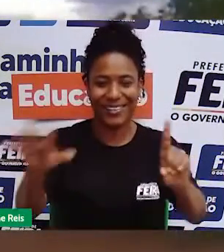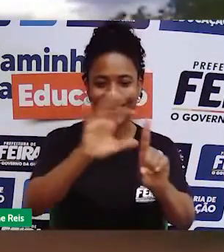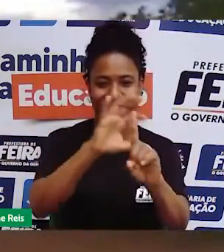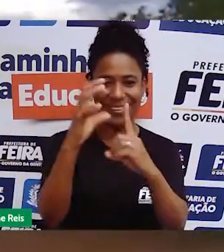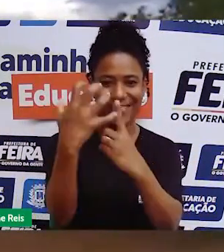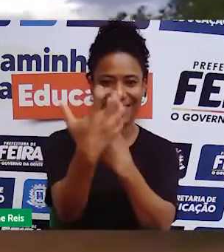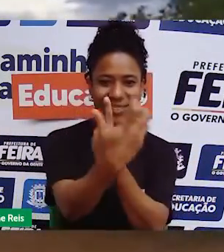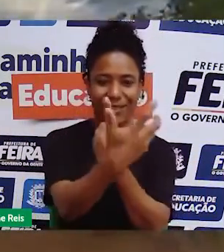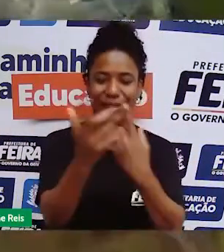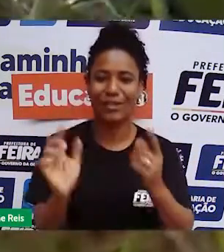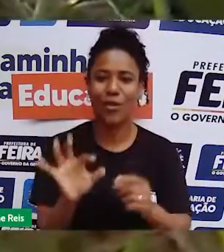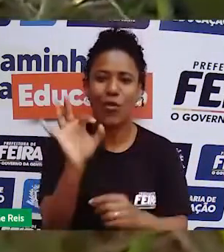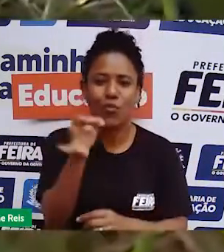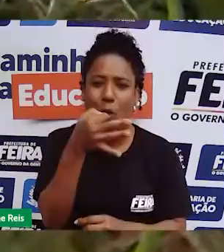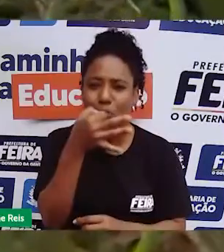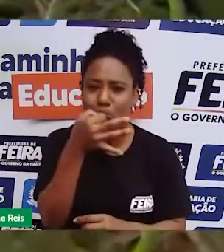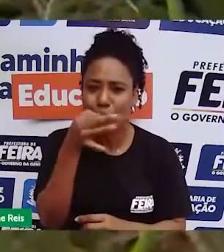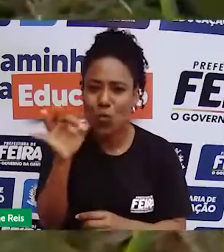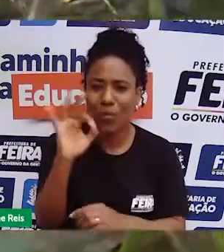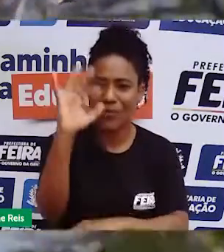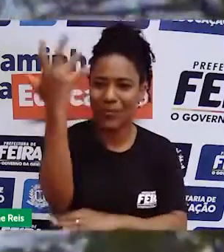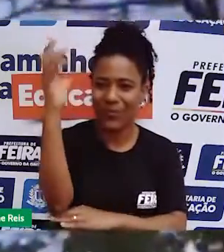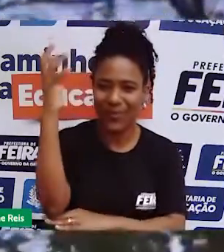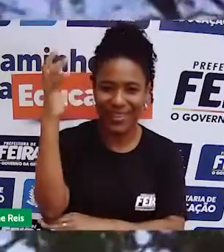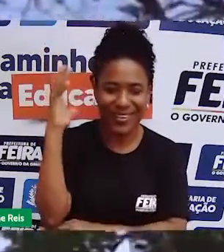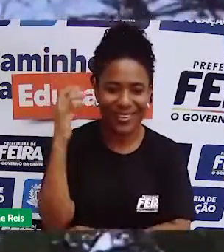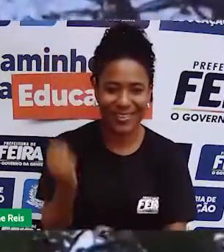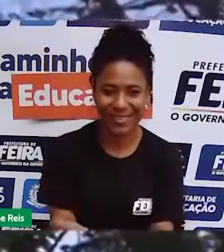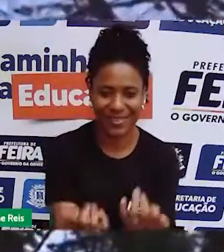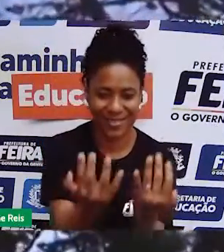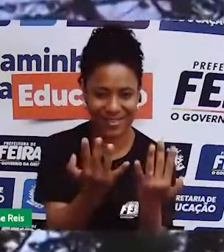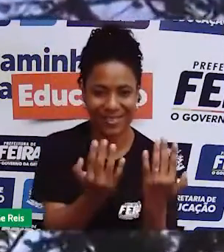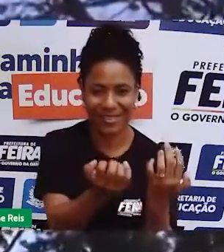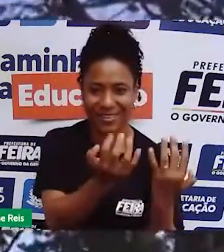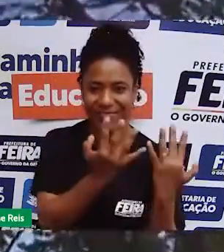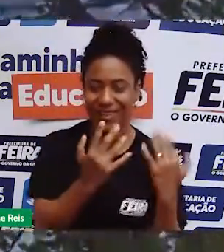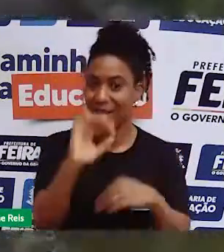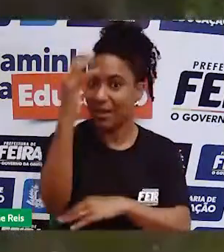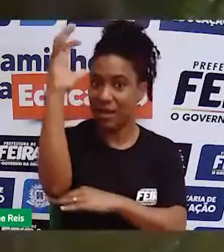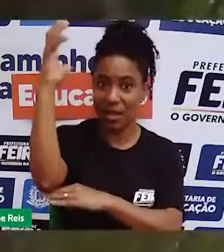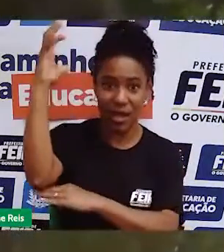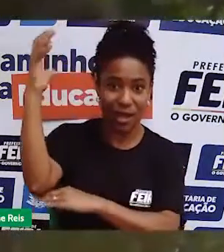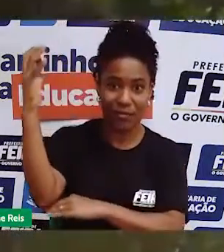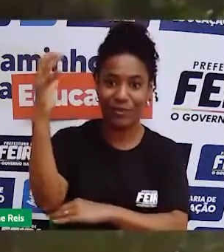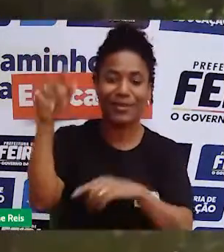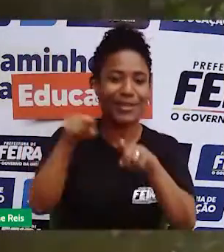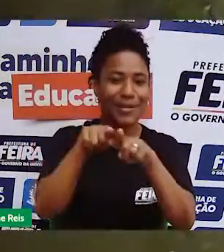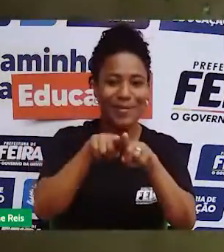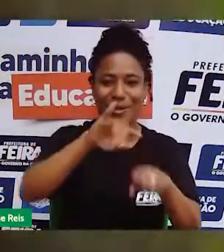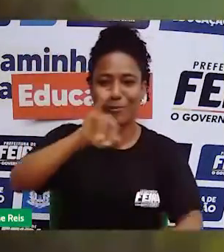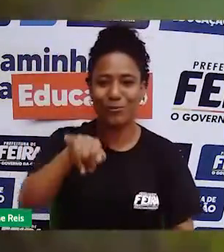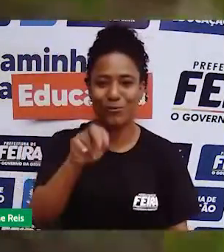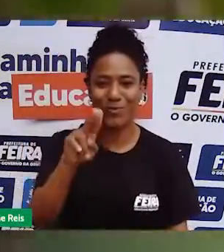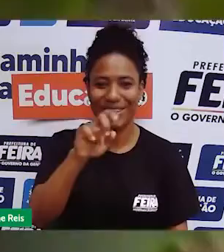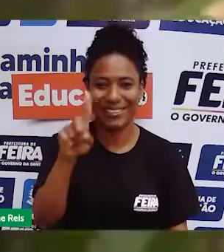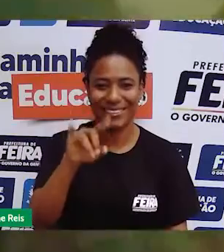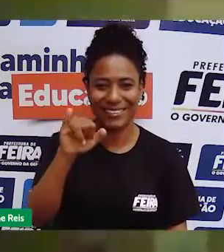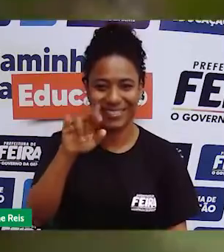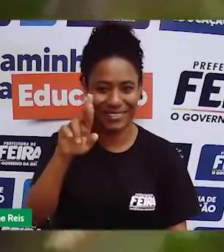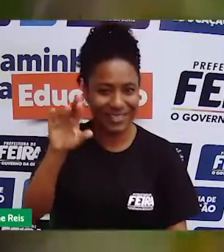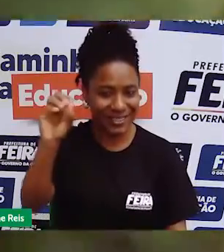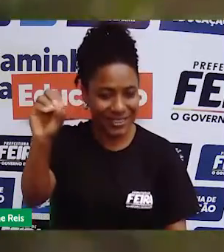os umbuzeiros, as macambiras, as umburanas de cheiro e os juazeiros. É uma